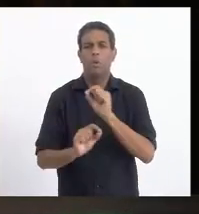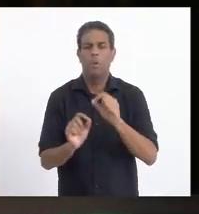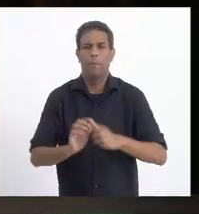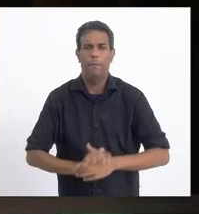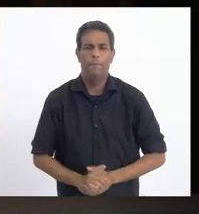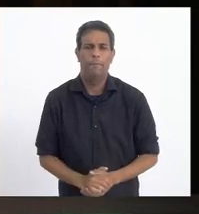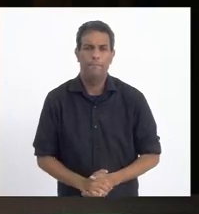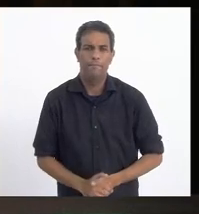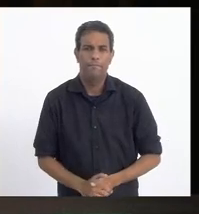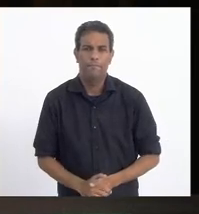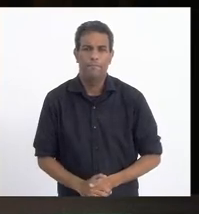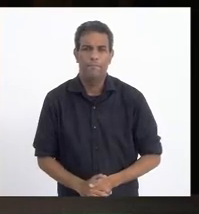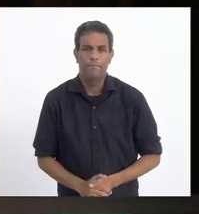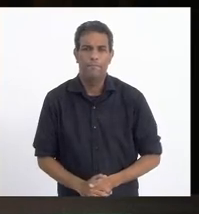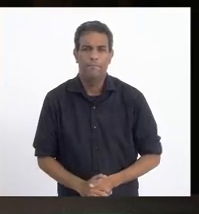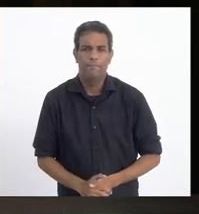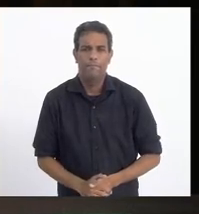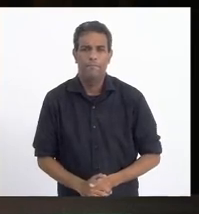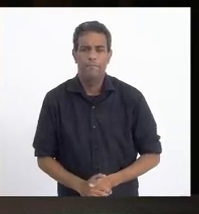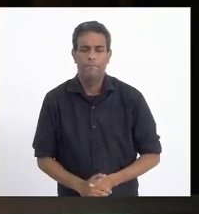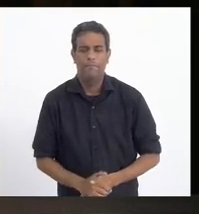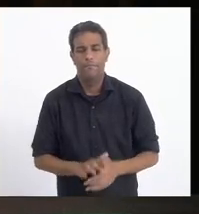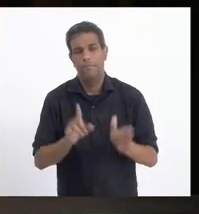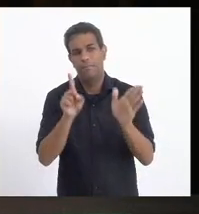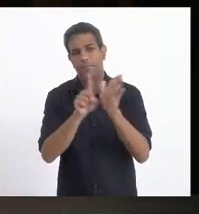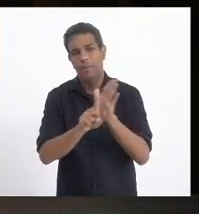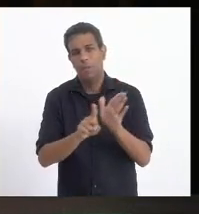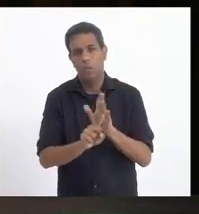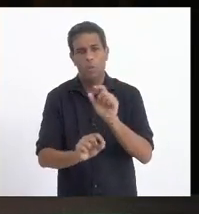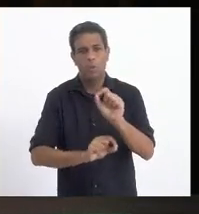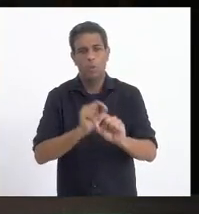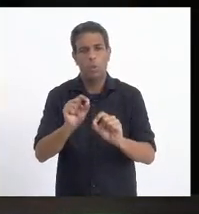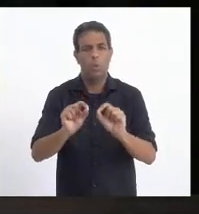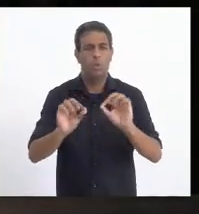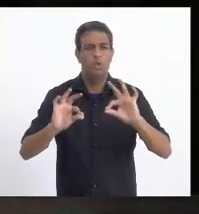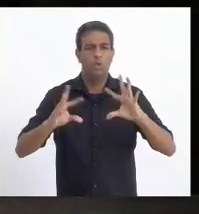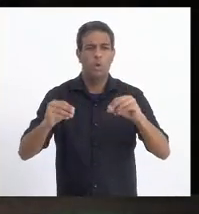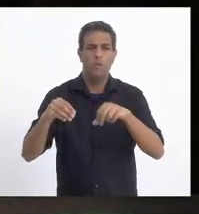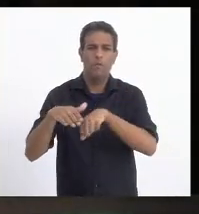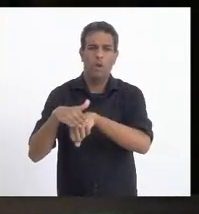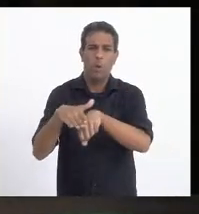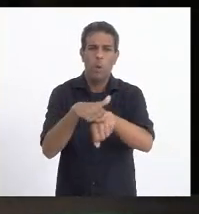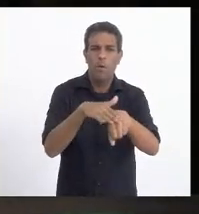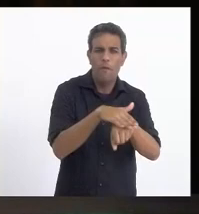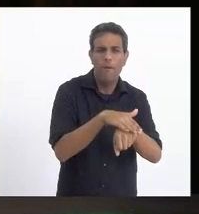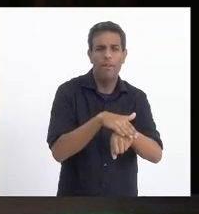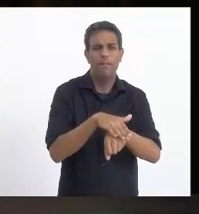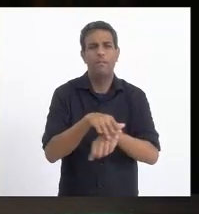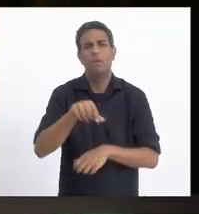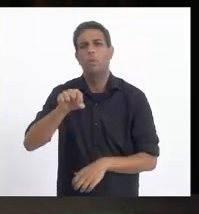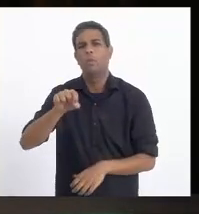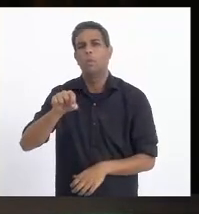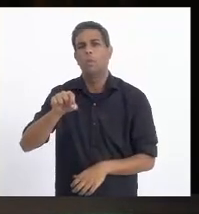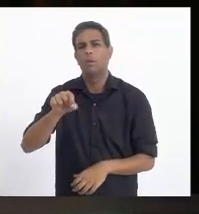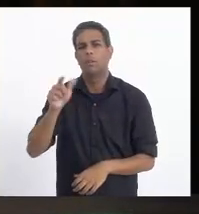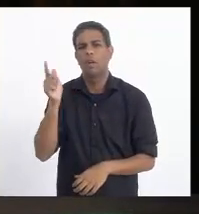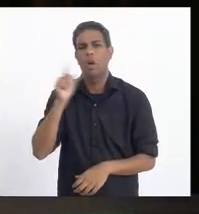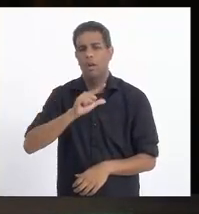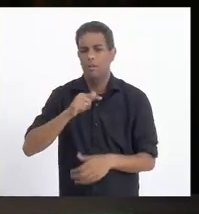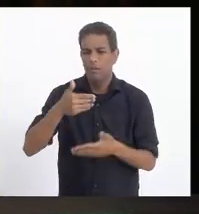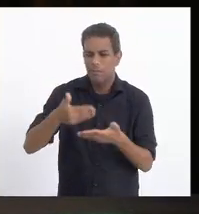Militar a pergunta que eu faço como já foi dito aqui quem é que tá na